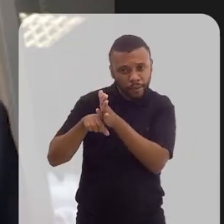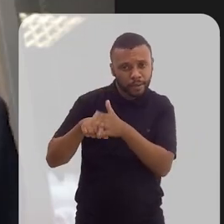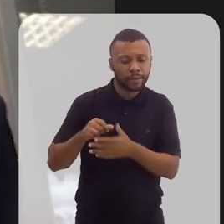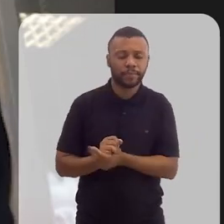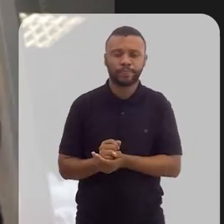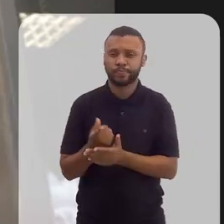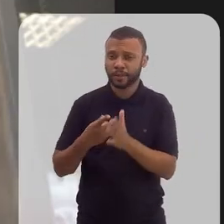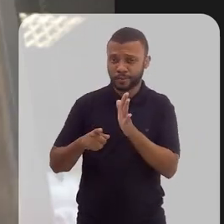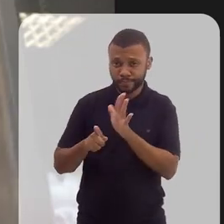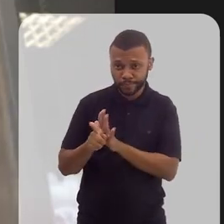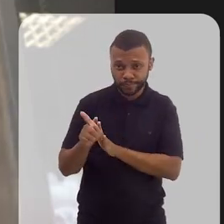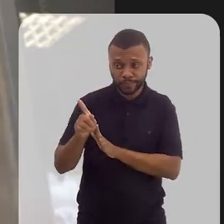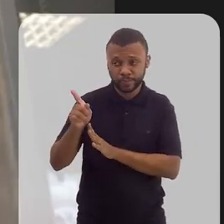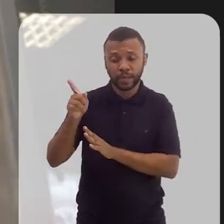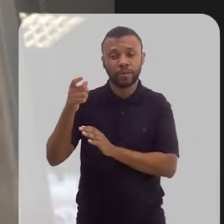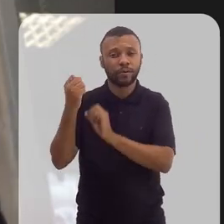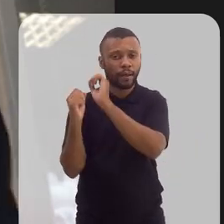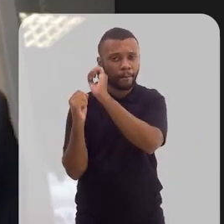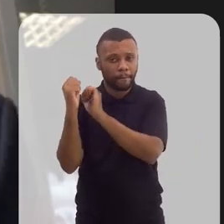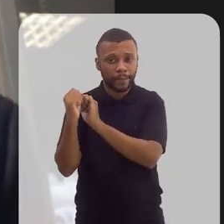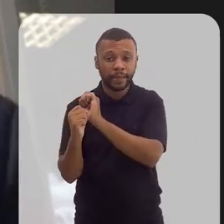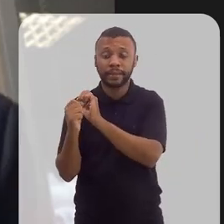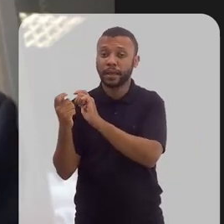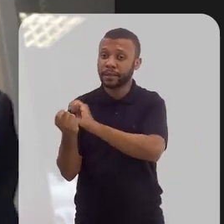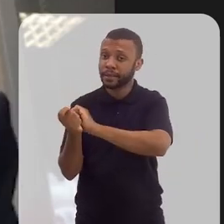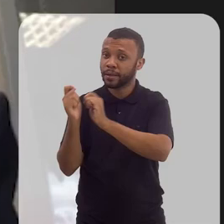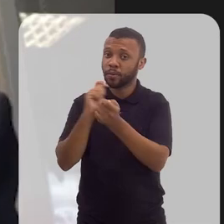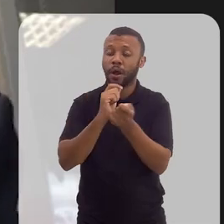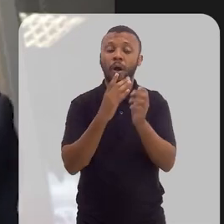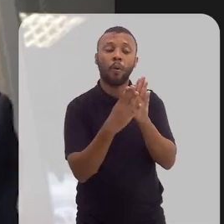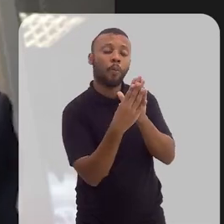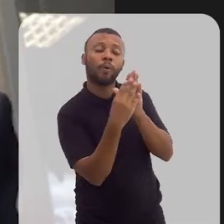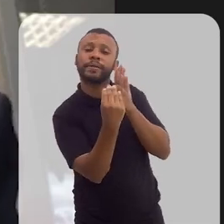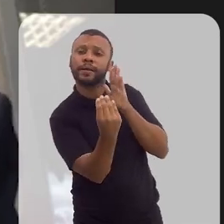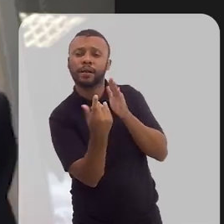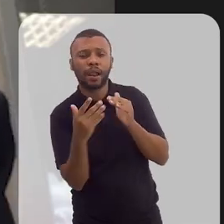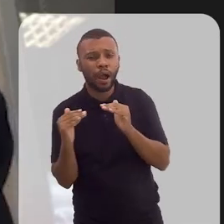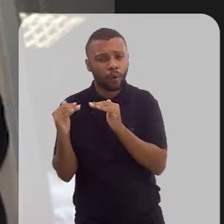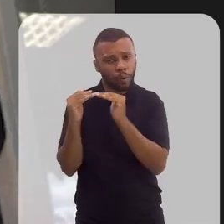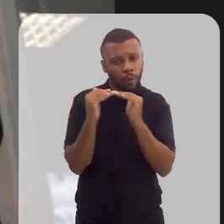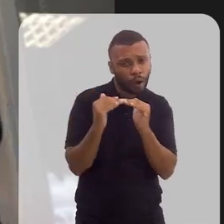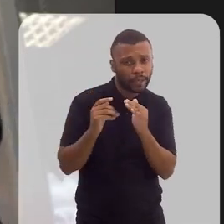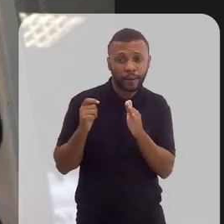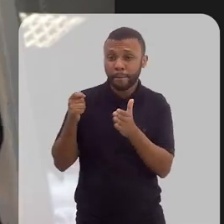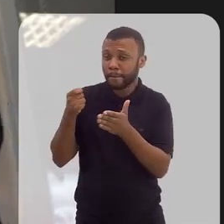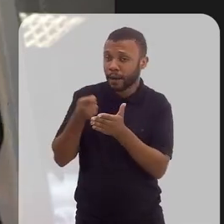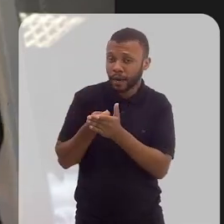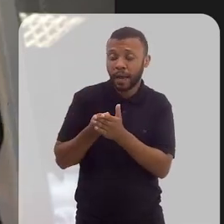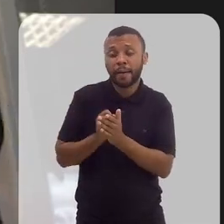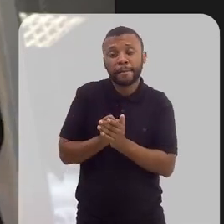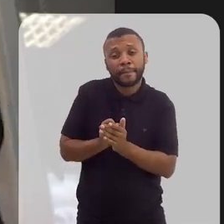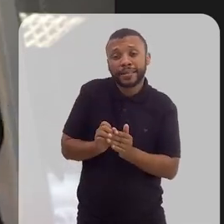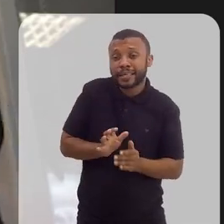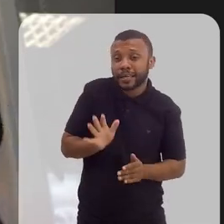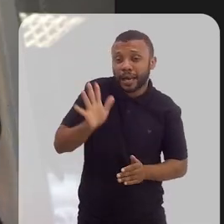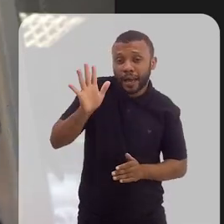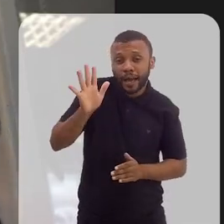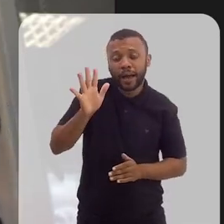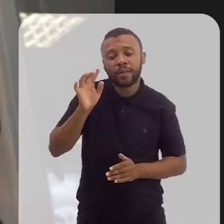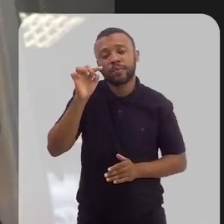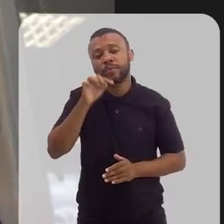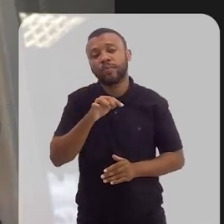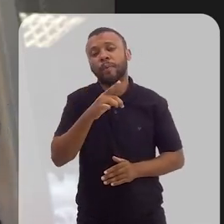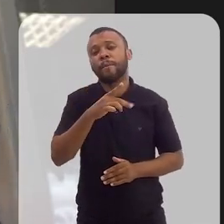empresa, ao adquirir um insumo, ela concorda em pagar mais caro por